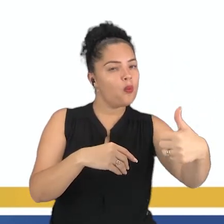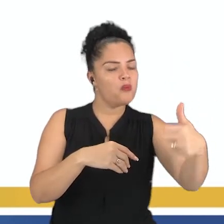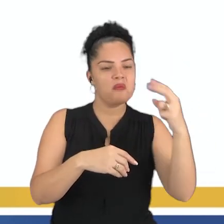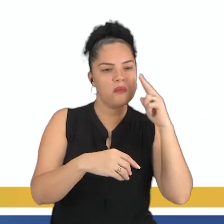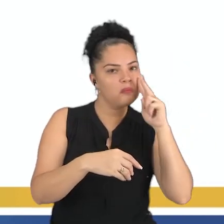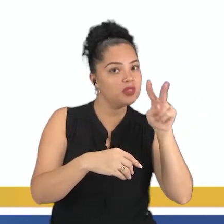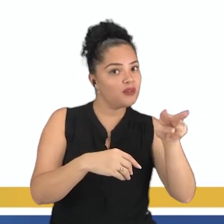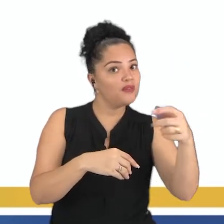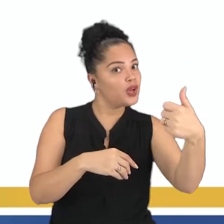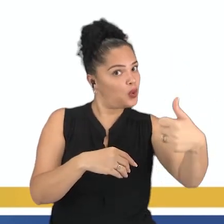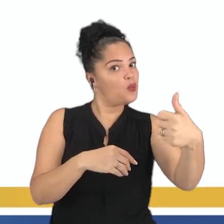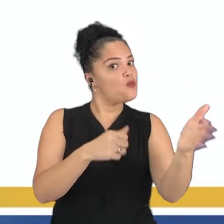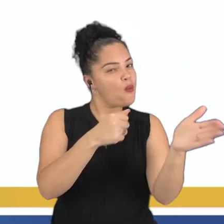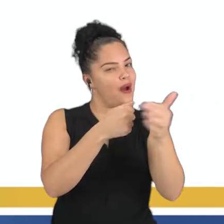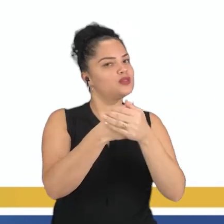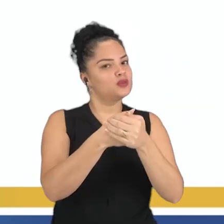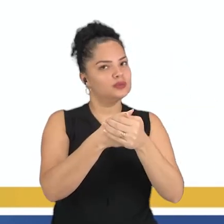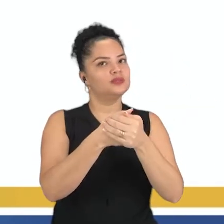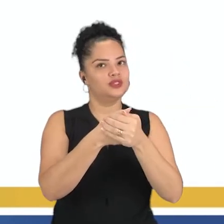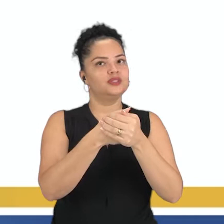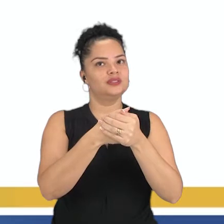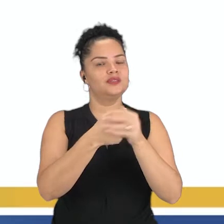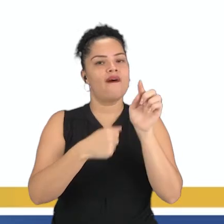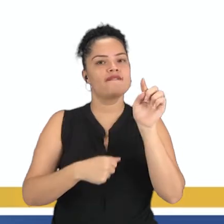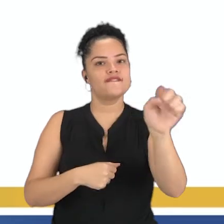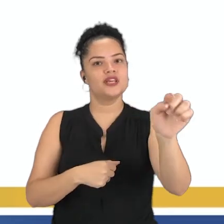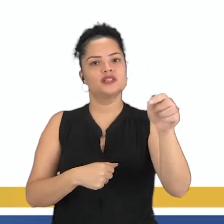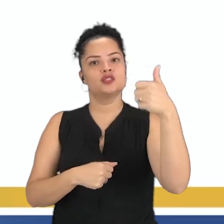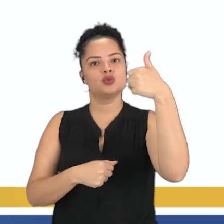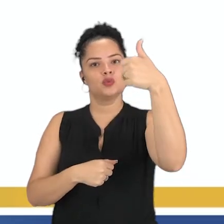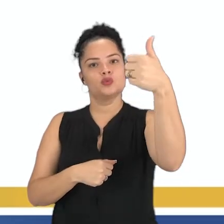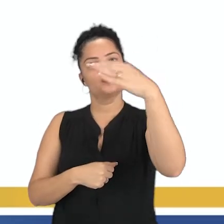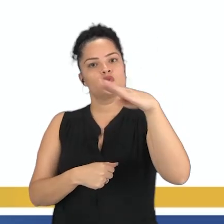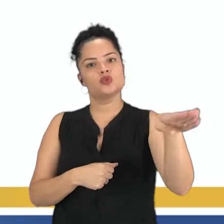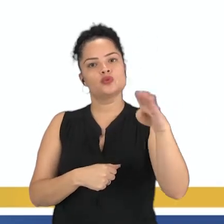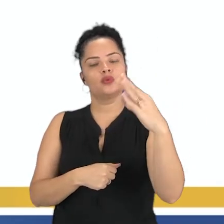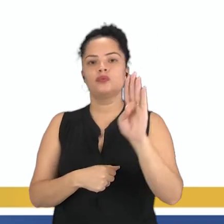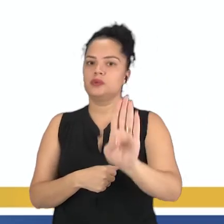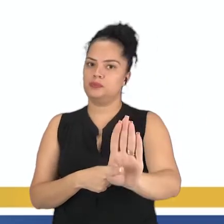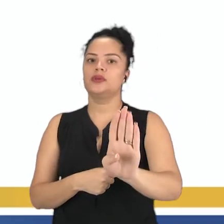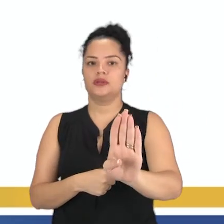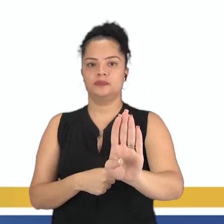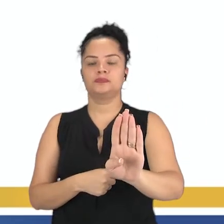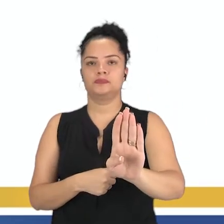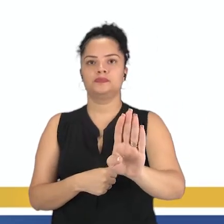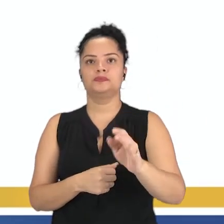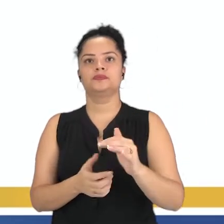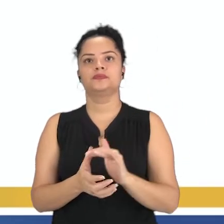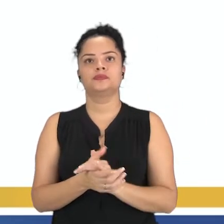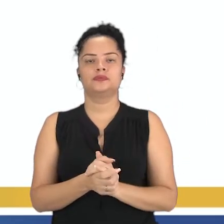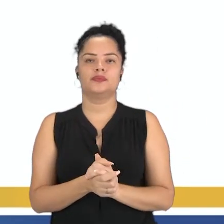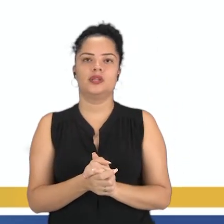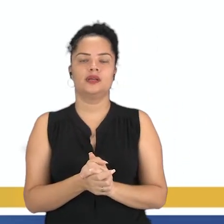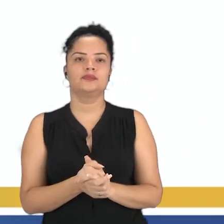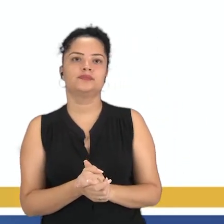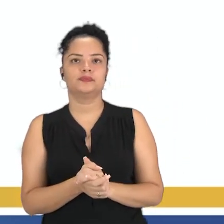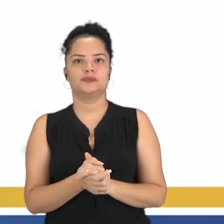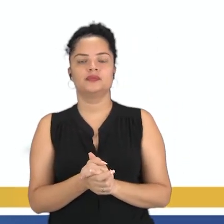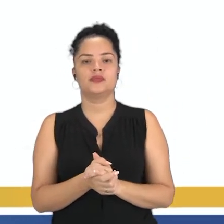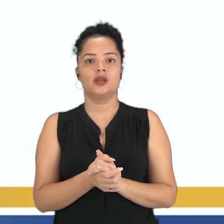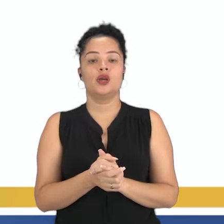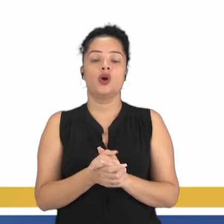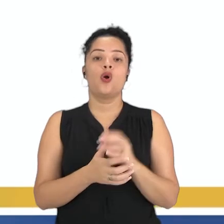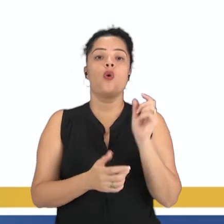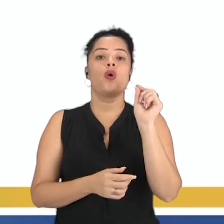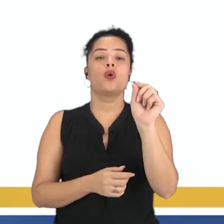percebeu que a fração A sobre B é a mesma coisa que A multiplicado por 1 sobre B.